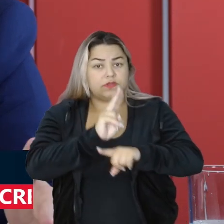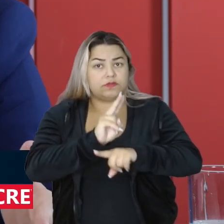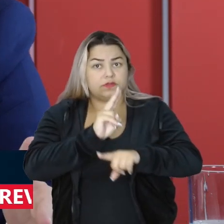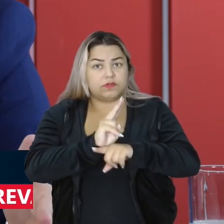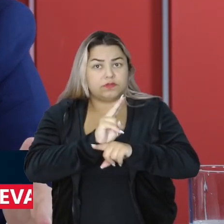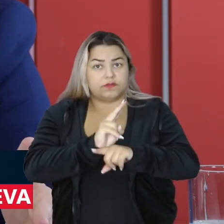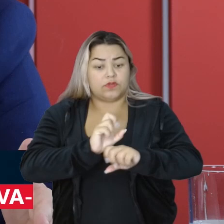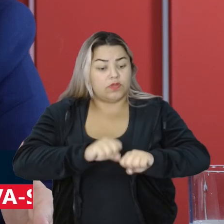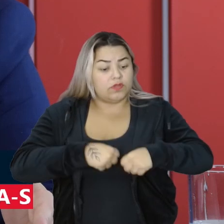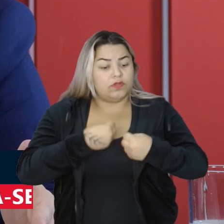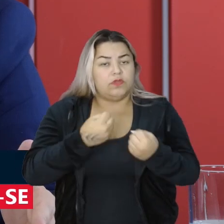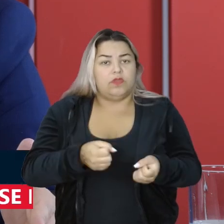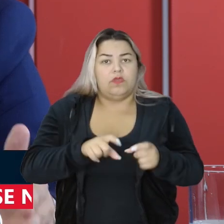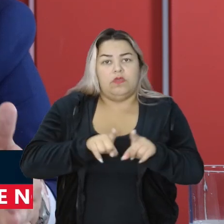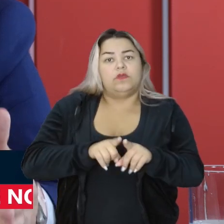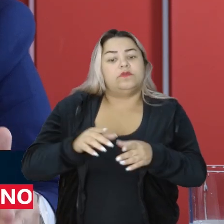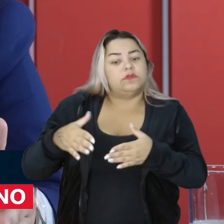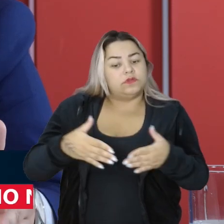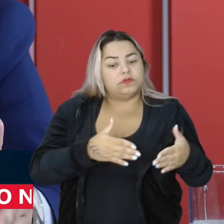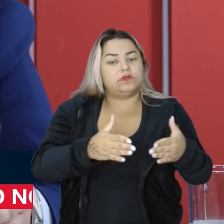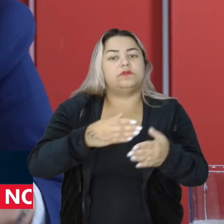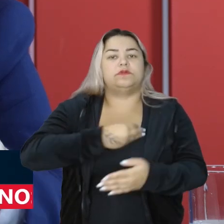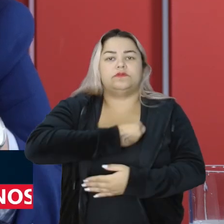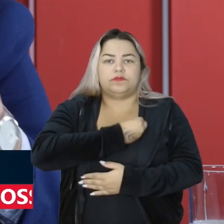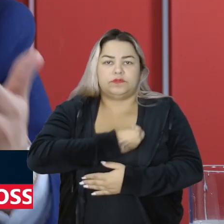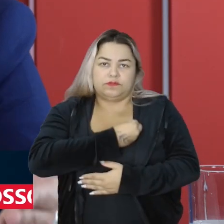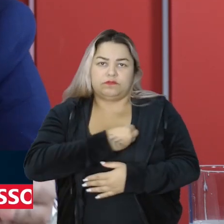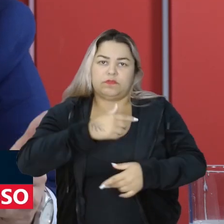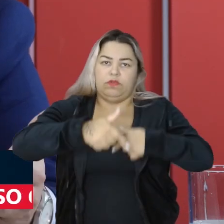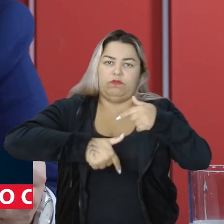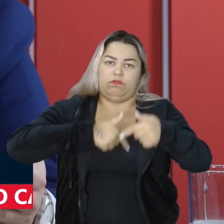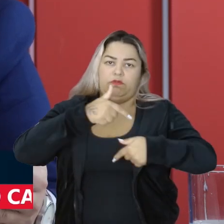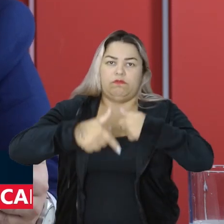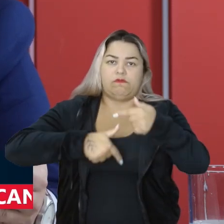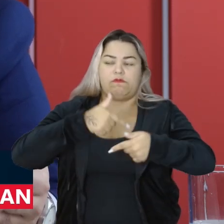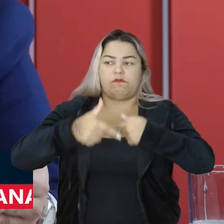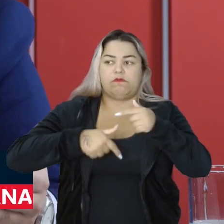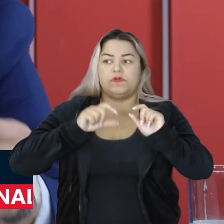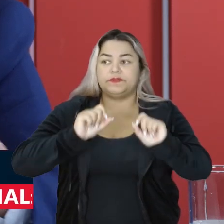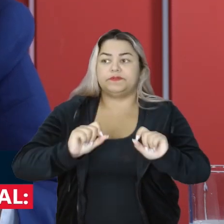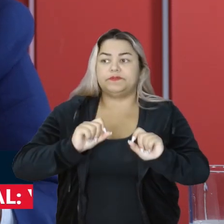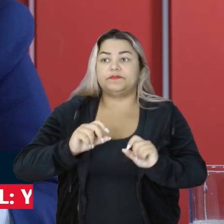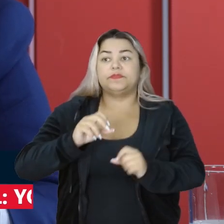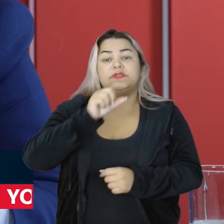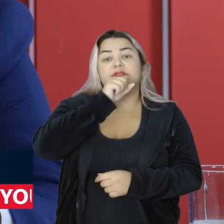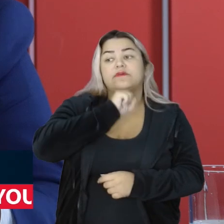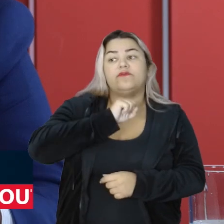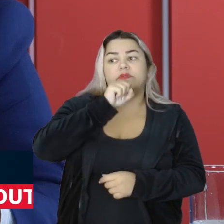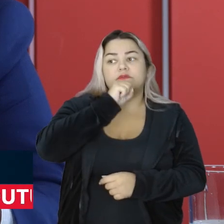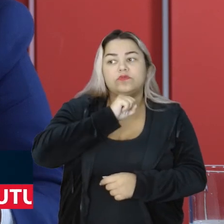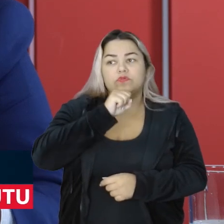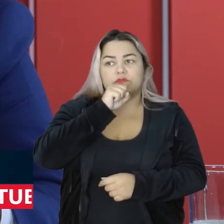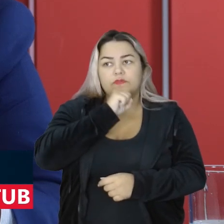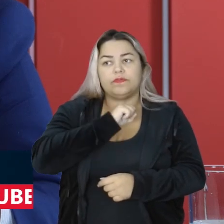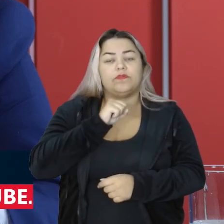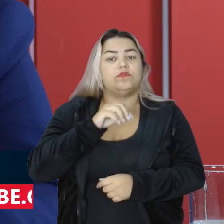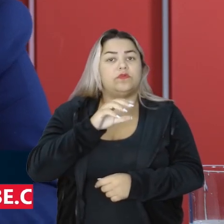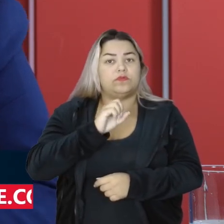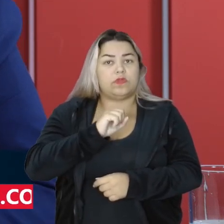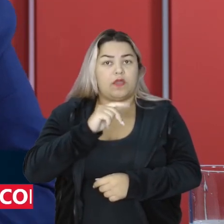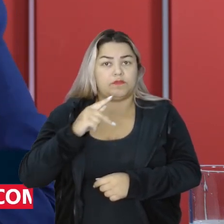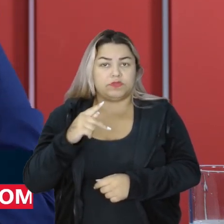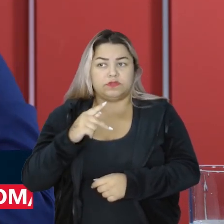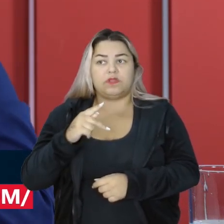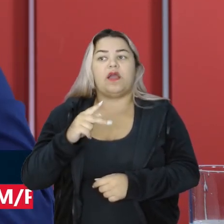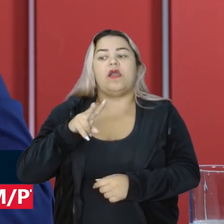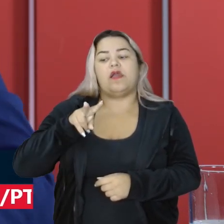durante a sua trajetória de vida como trabalhadores, quanto na velhice, quando eles devem se aposentar, a